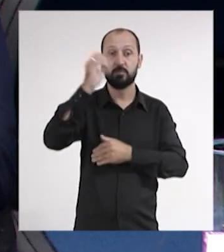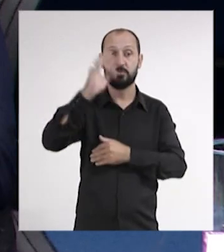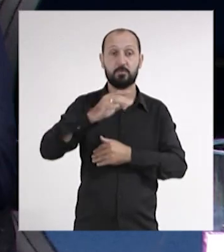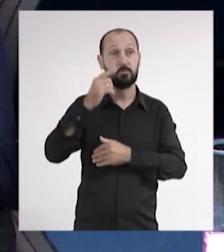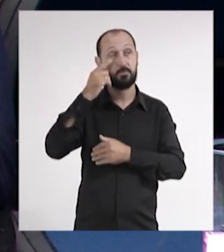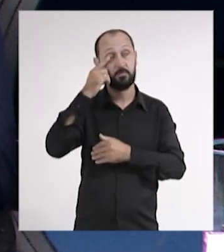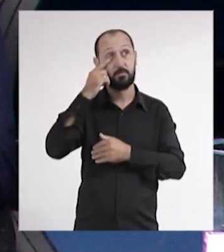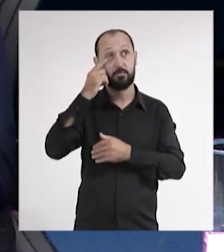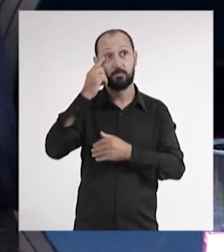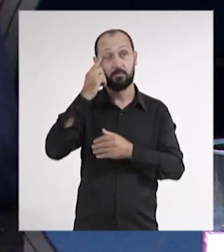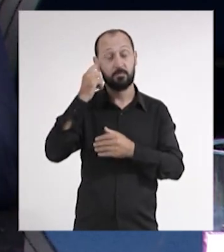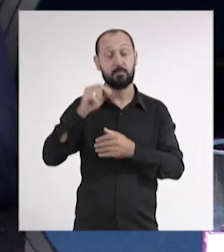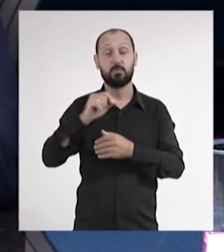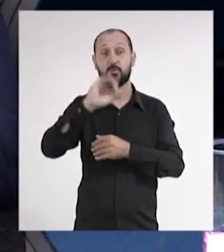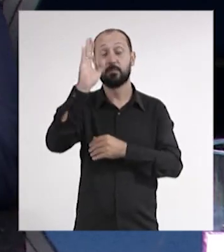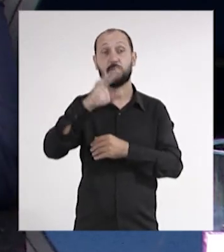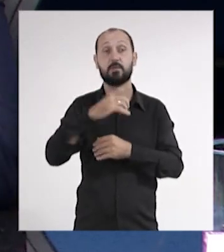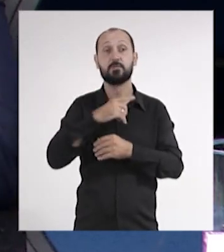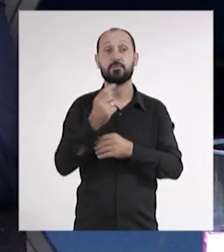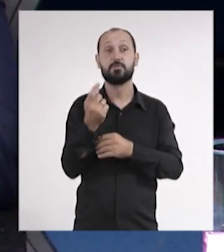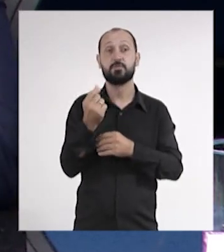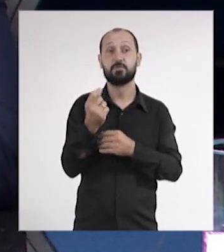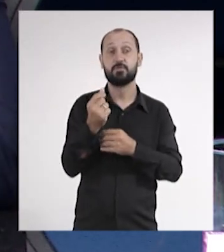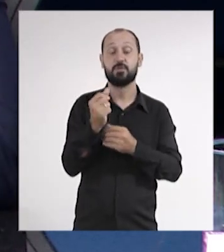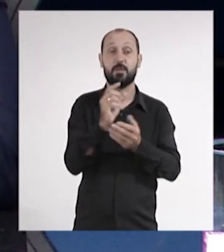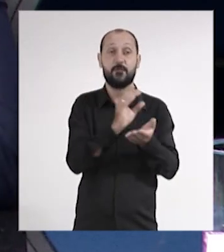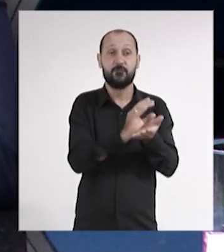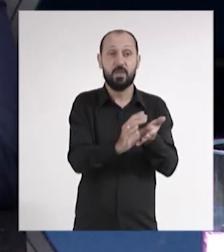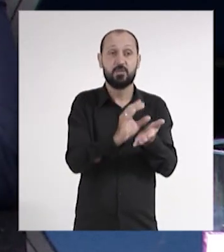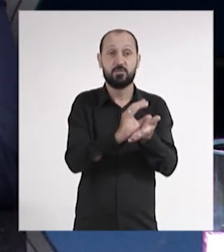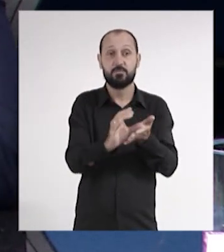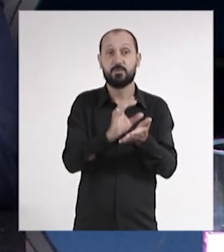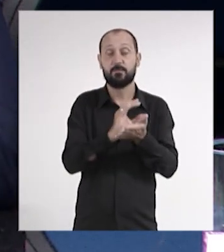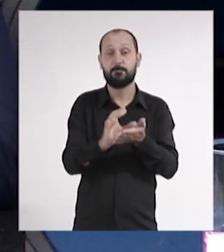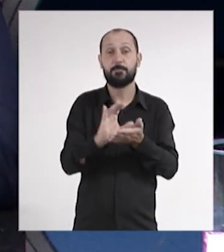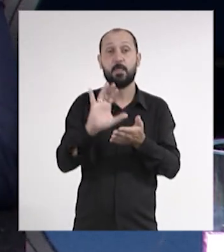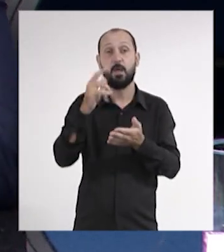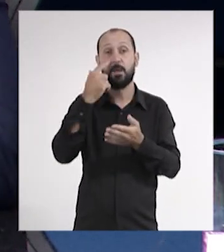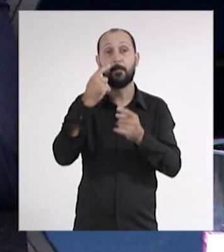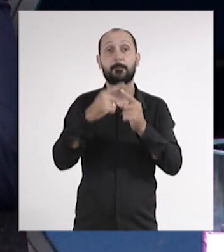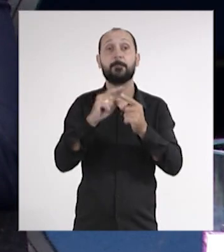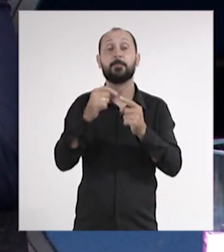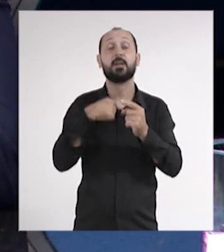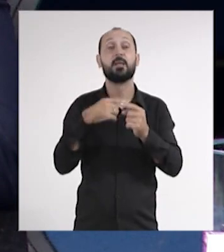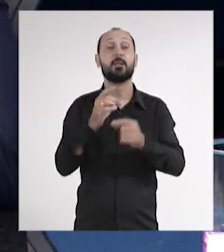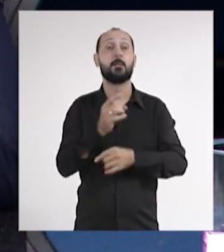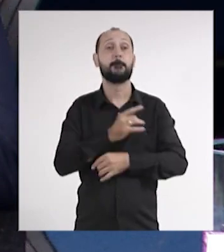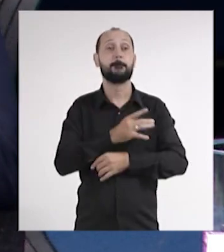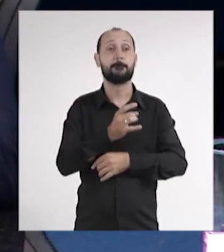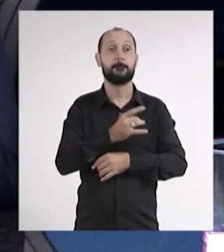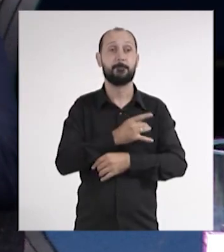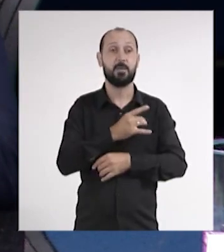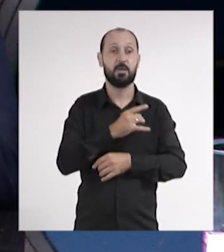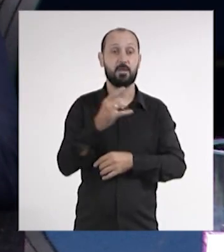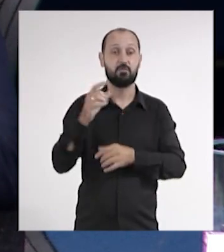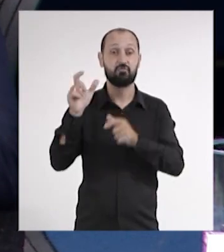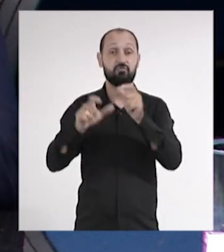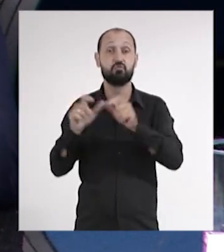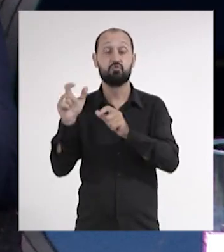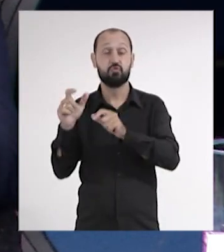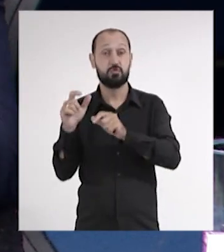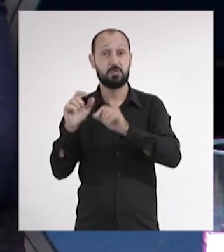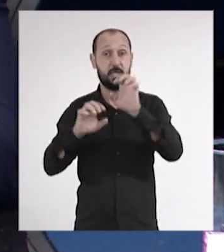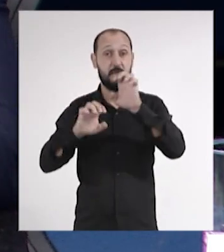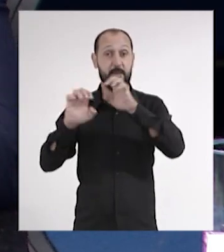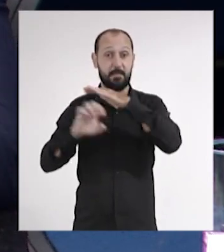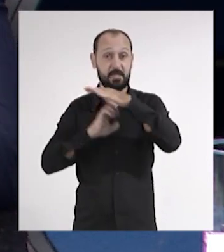queda abrupta de níveis de investimento causada pela insegurança dos investidores. Temos